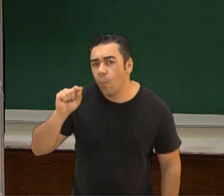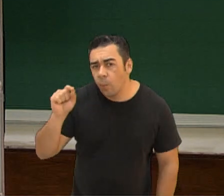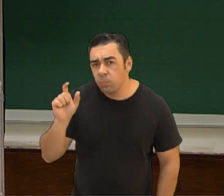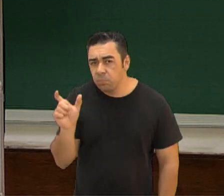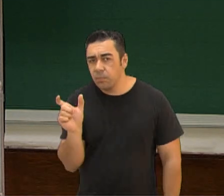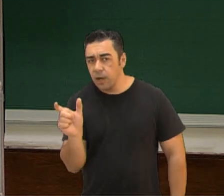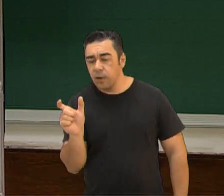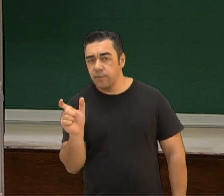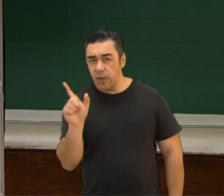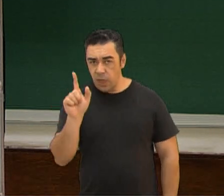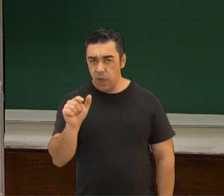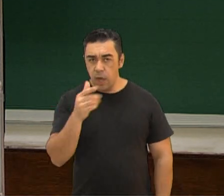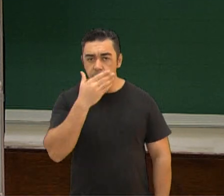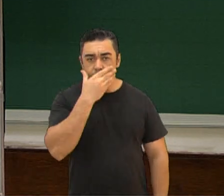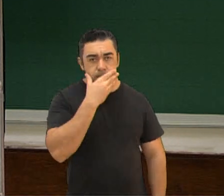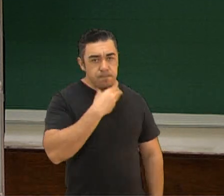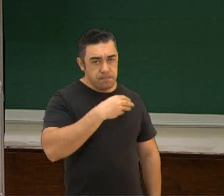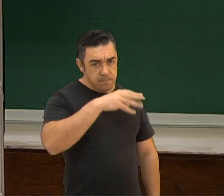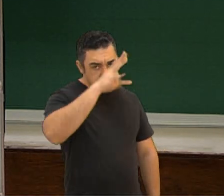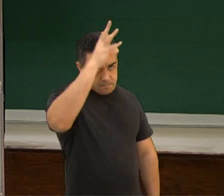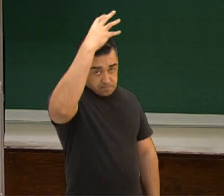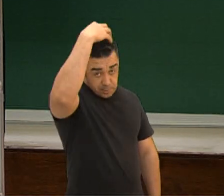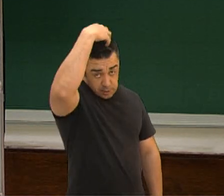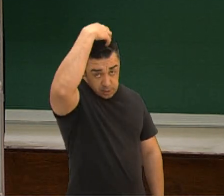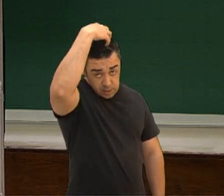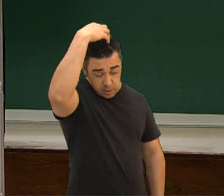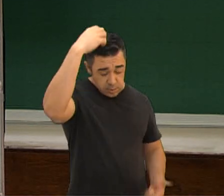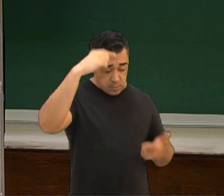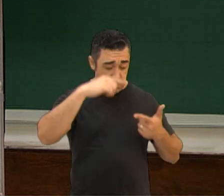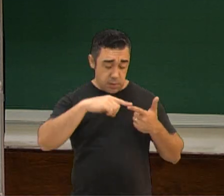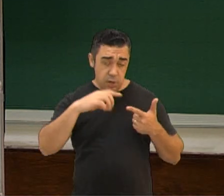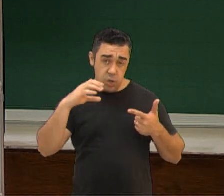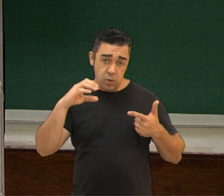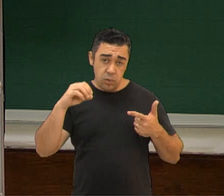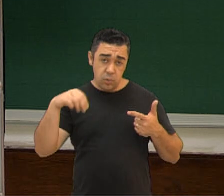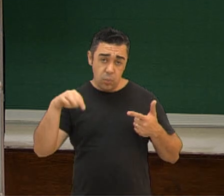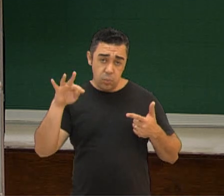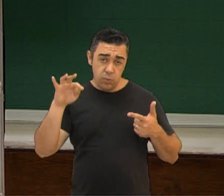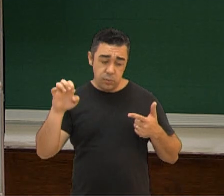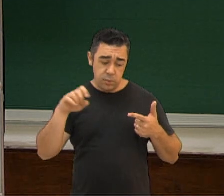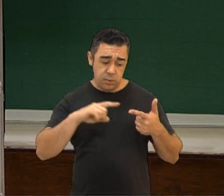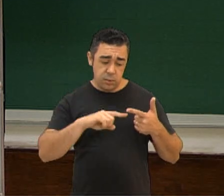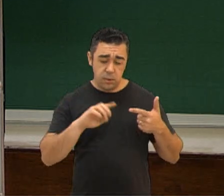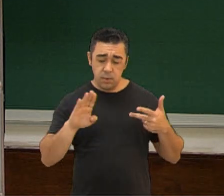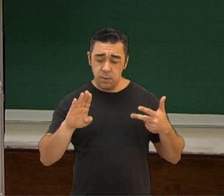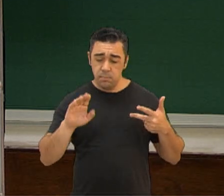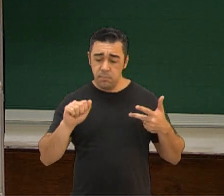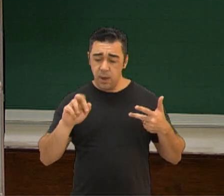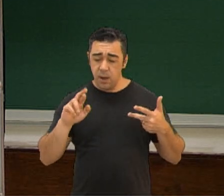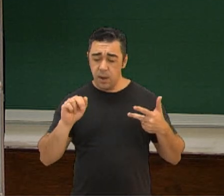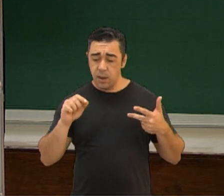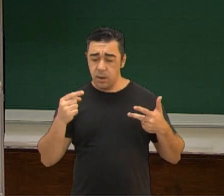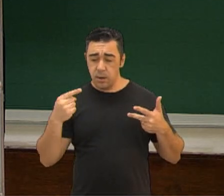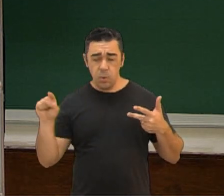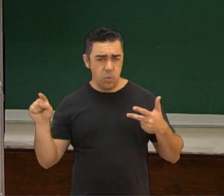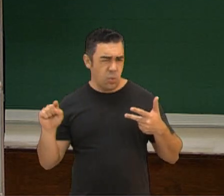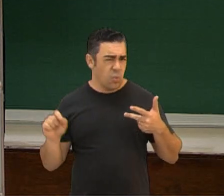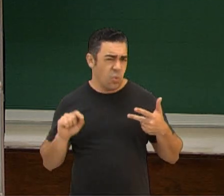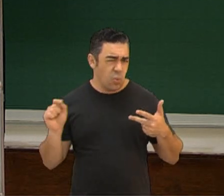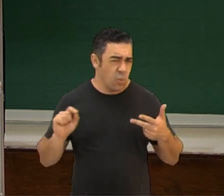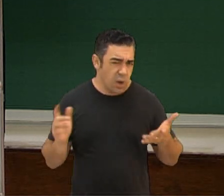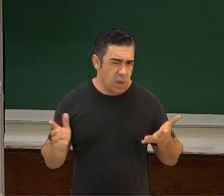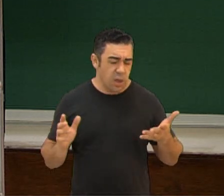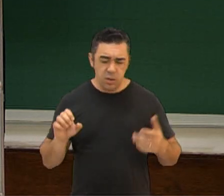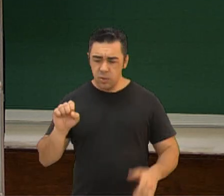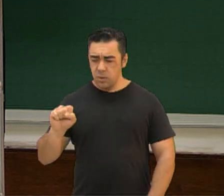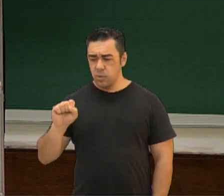que é isso? É igual príncipe, é igual conde, é igual barão? Né? Então, às vezes a gente fica, né, questionando, né? Às